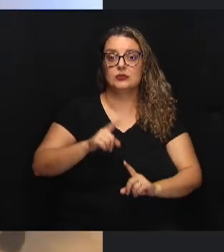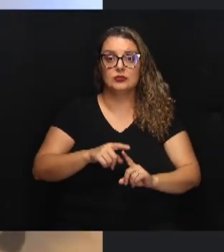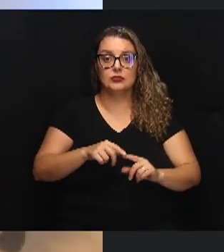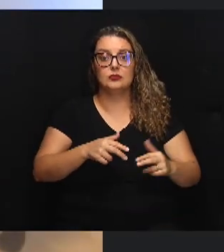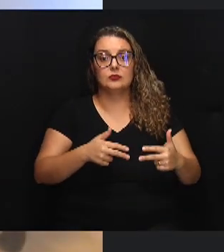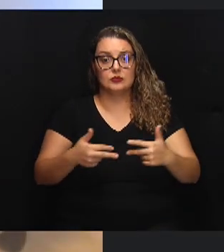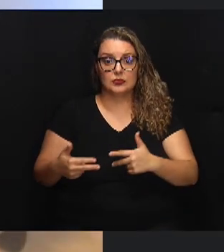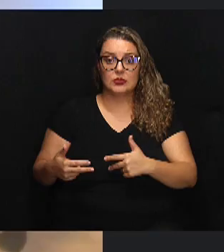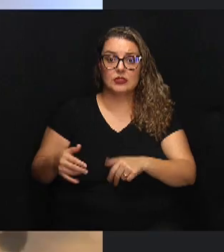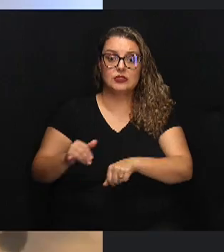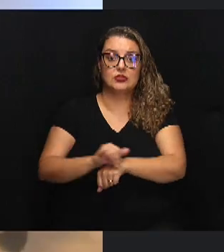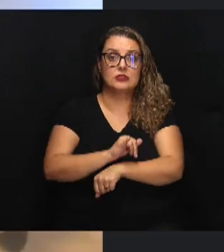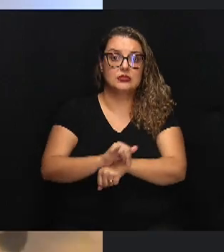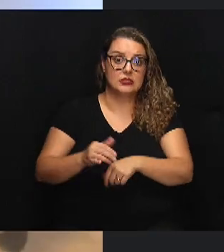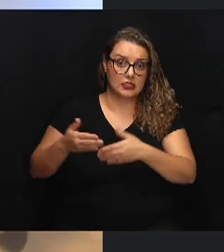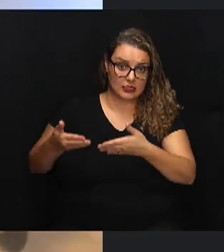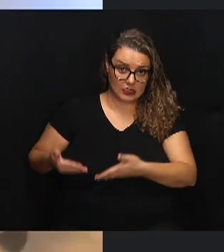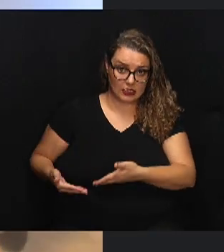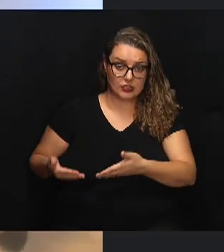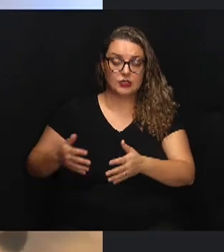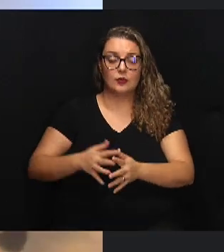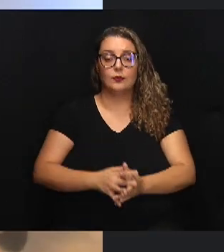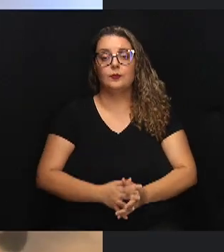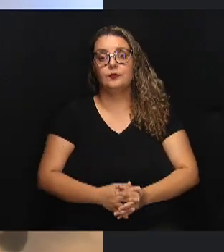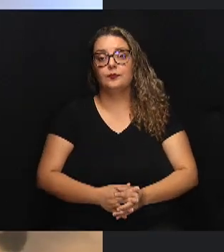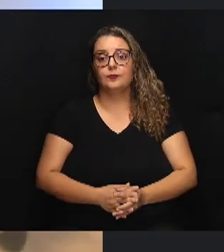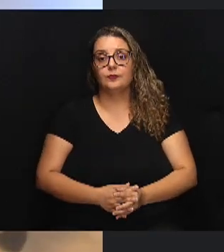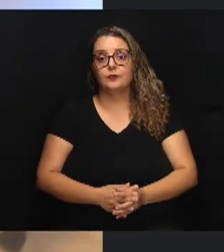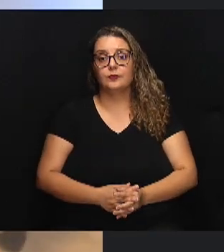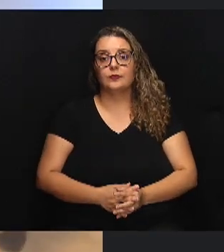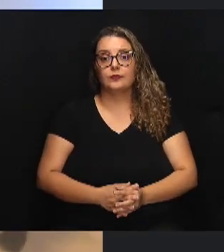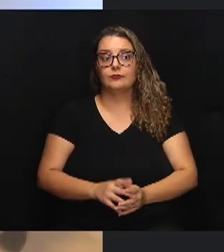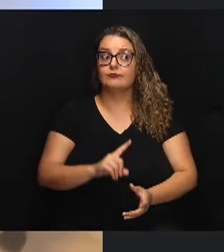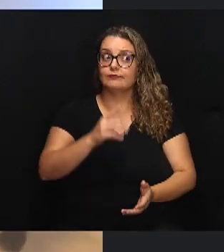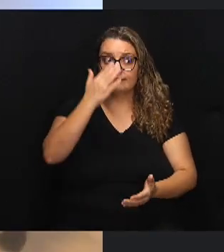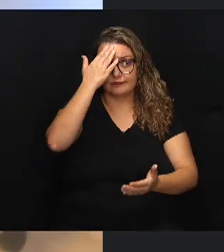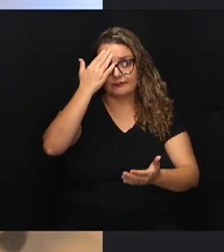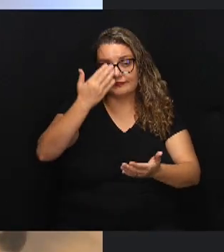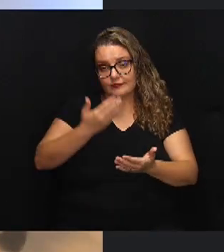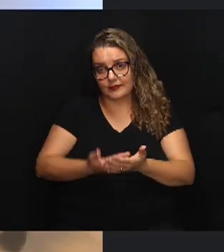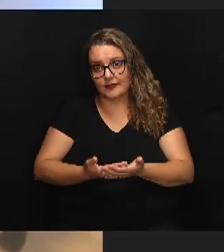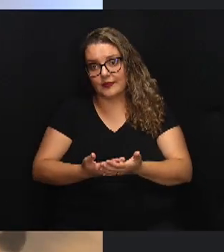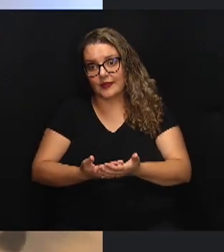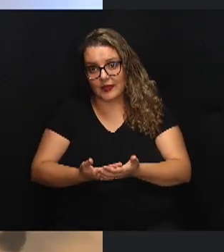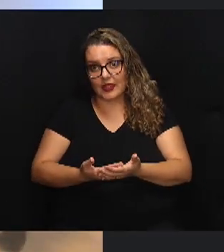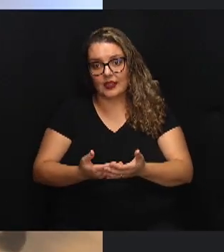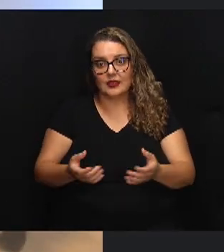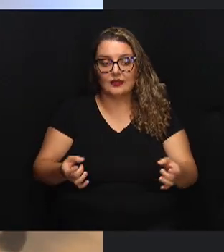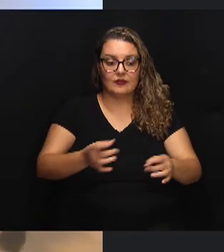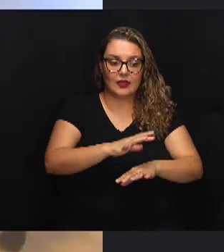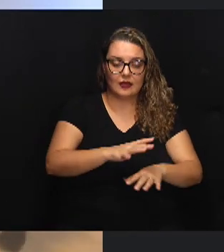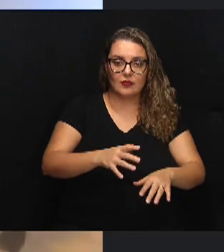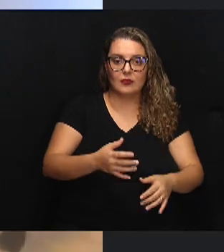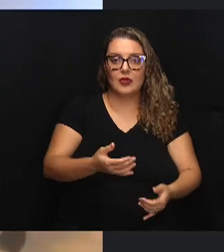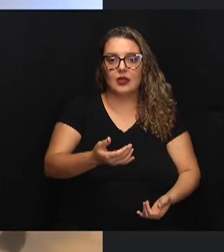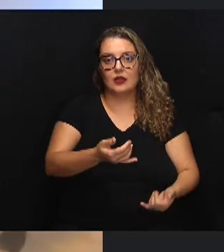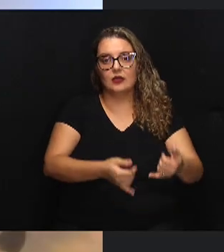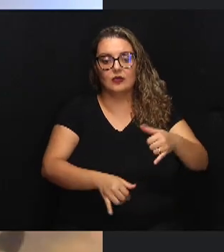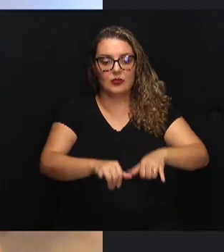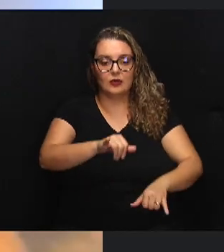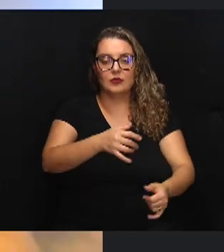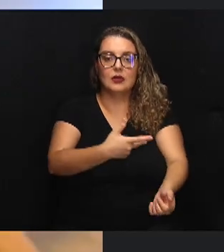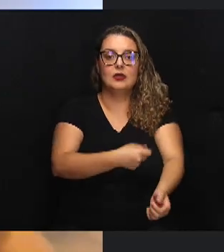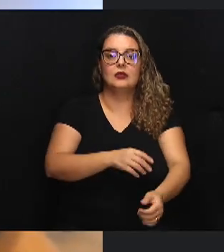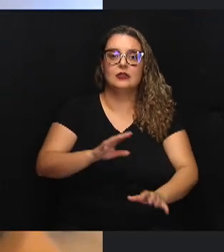de mecanismo. Então, não acredito que a gente vai descartar a quimioterapia por completo, ela ainda é um tratamento muito